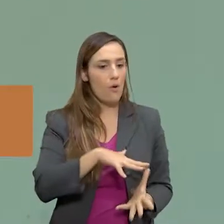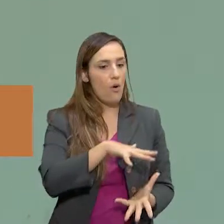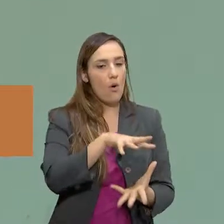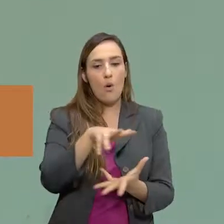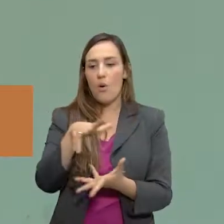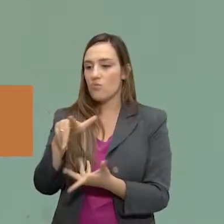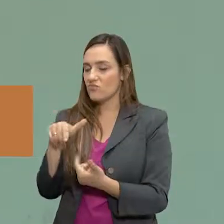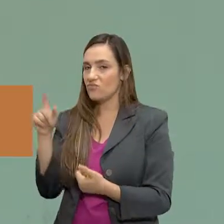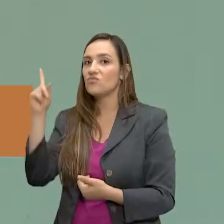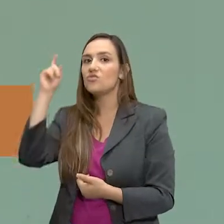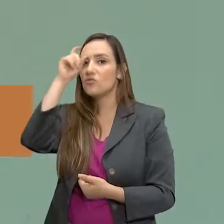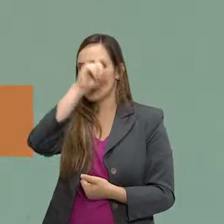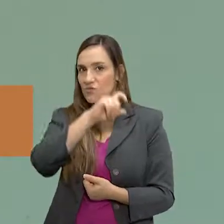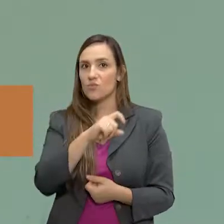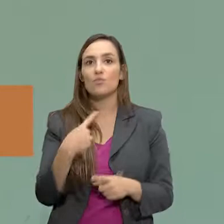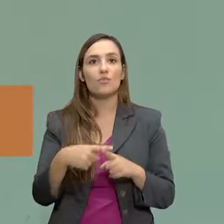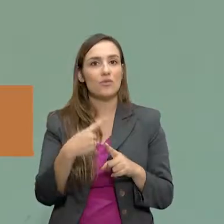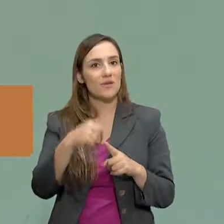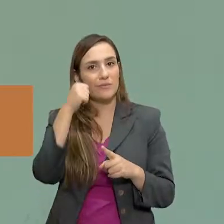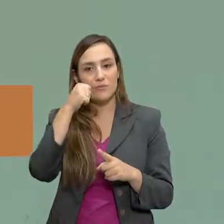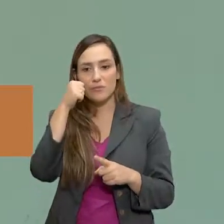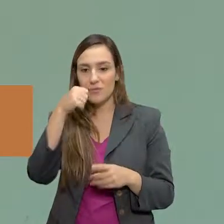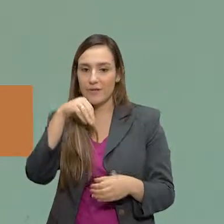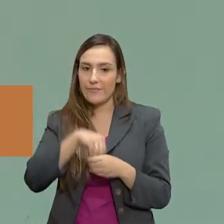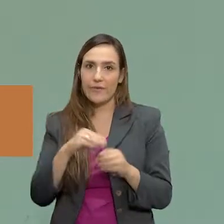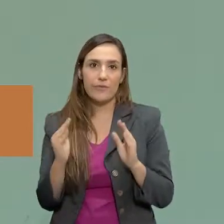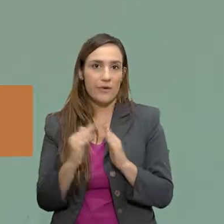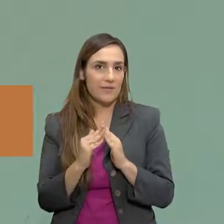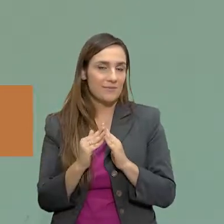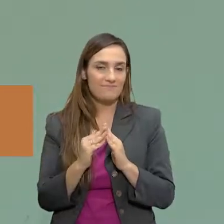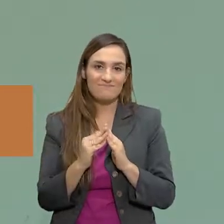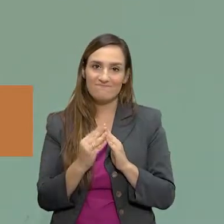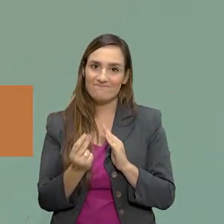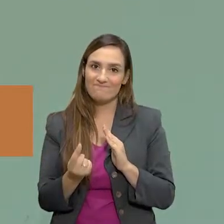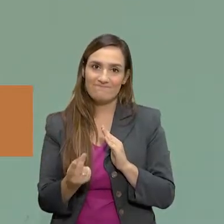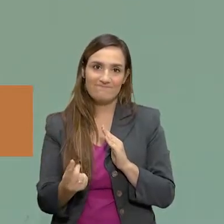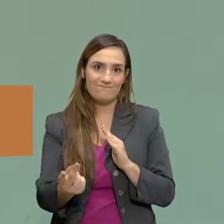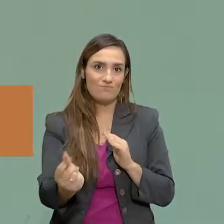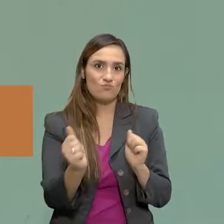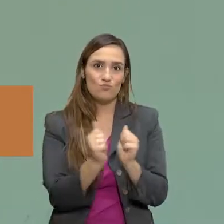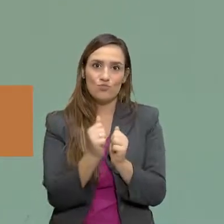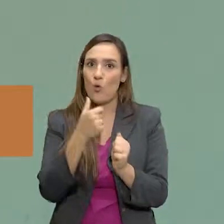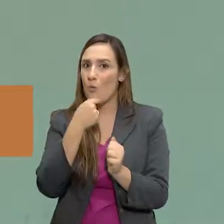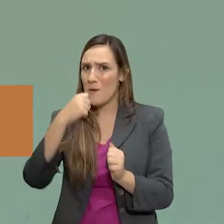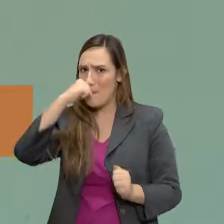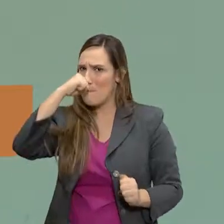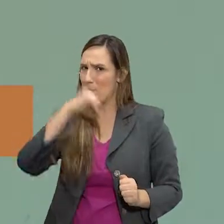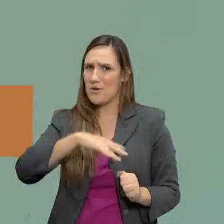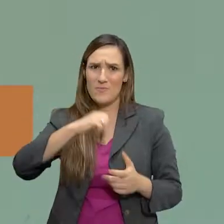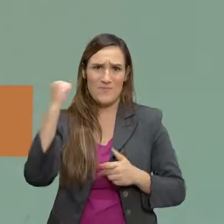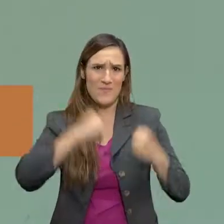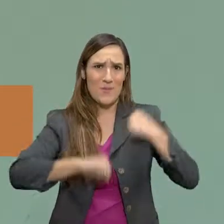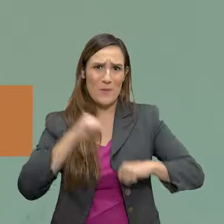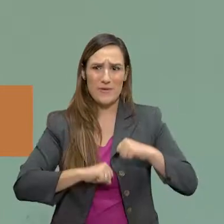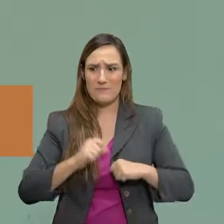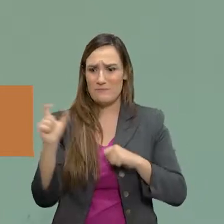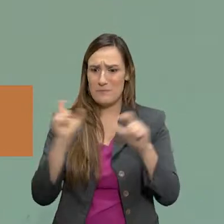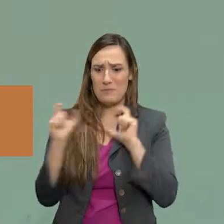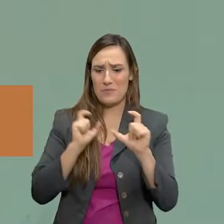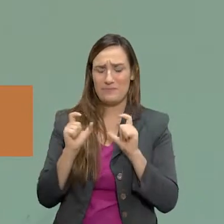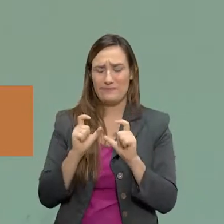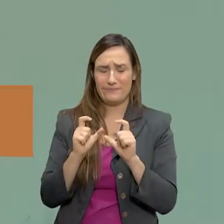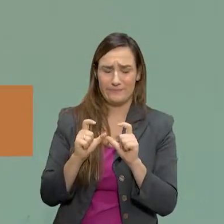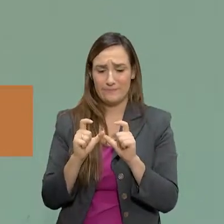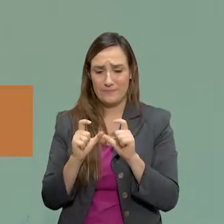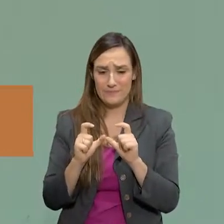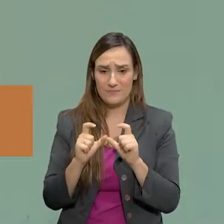mundo todo, em razão disso que você disse, elas estavam mais tempo com os seus agressores. Sem a pandemia, então,